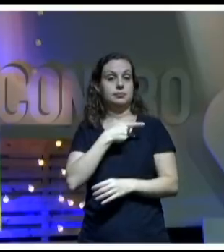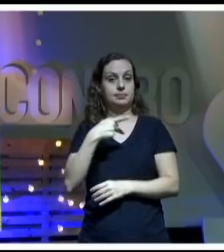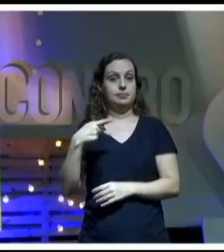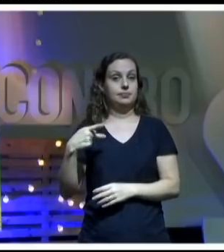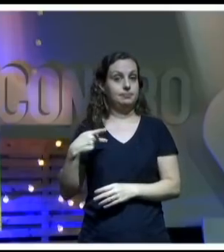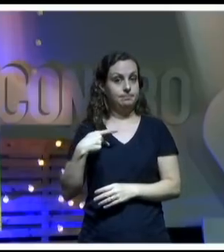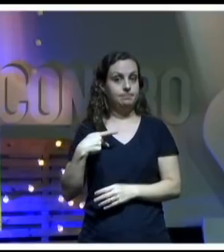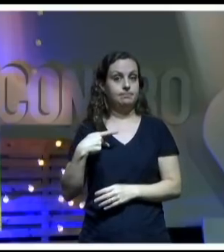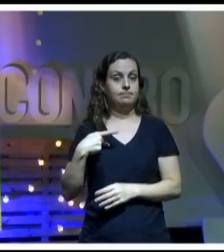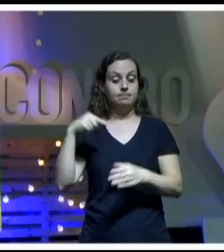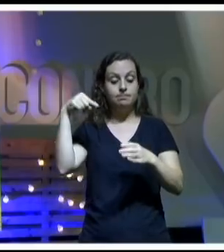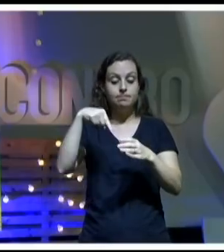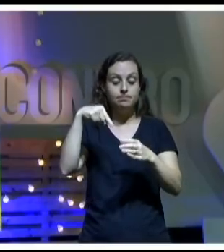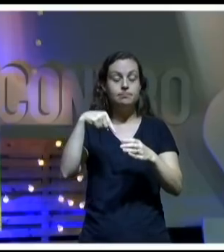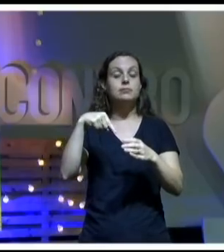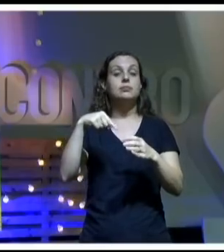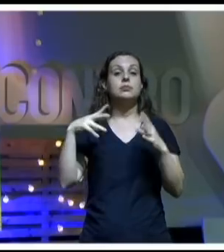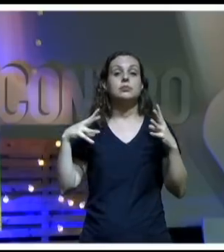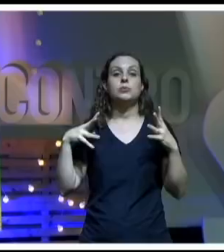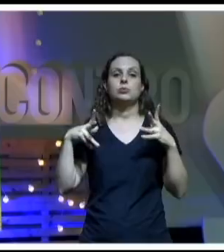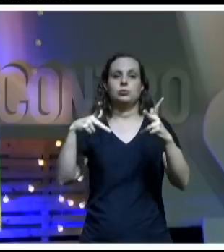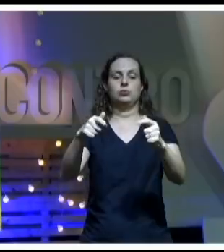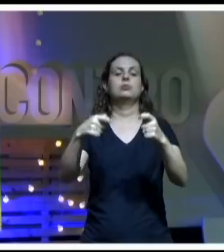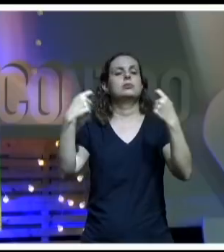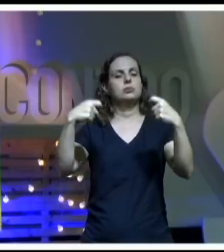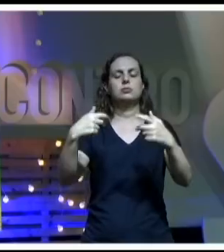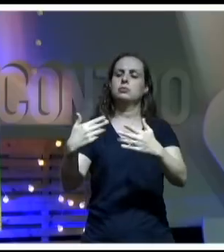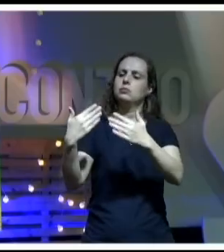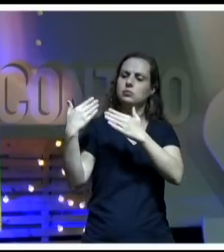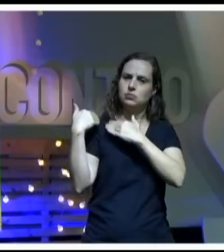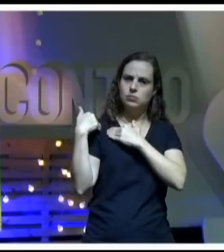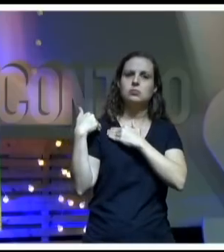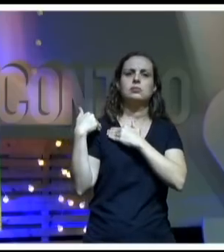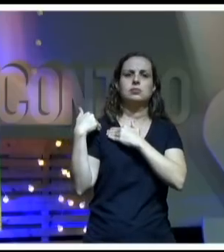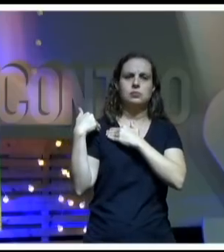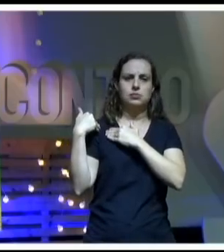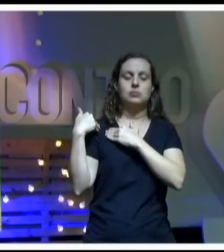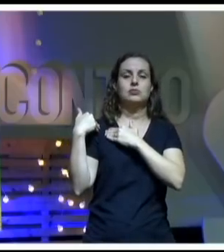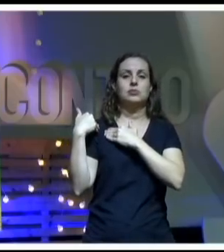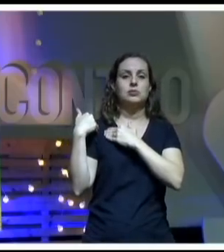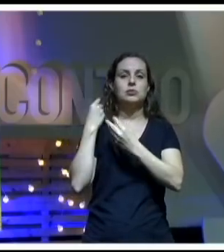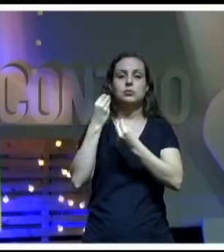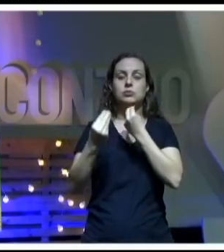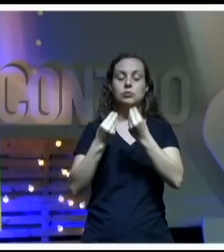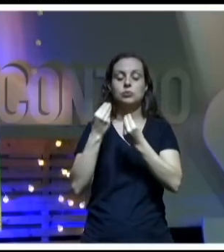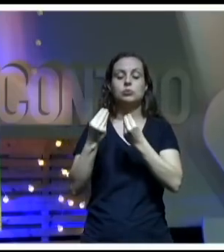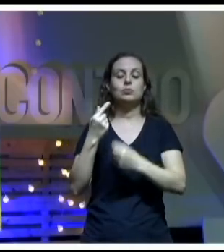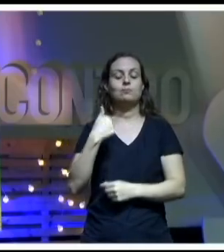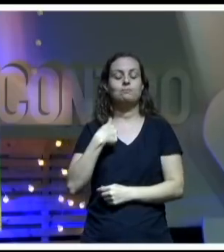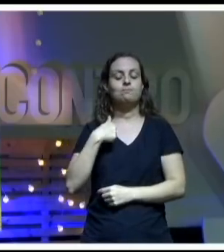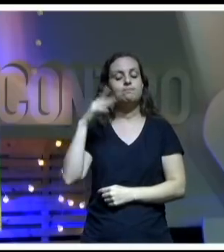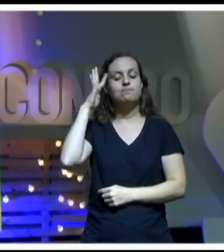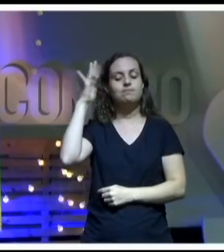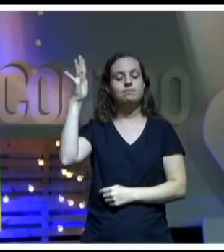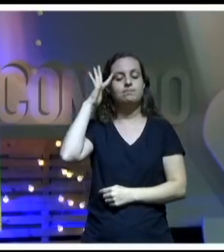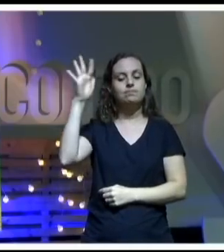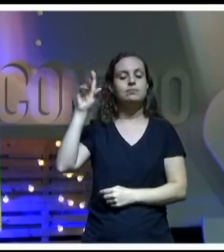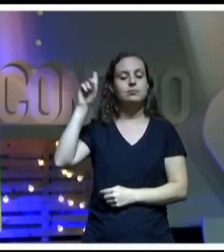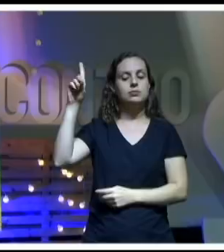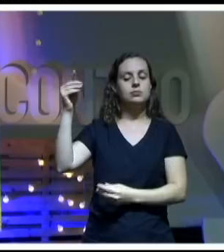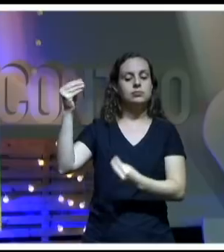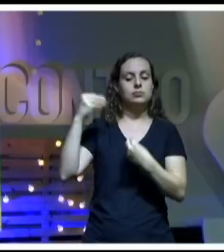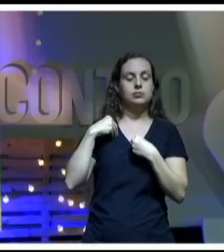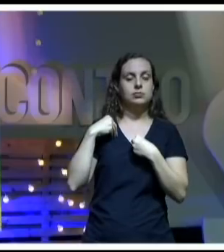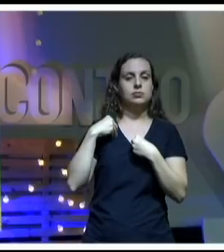como um todo deve uma vez mais abraçar a responsabilidade da liderança tecnológica que repousa sobre os seus ombros a igreja